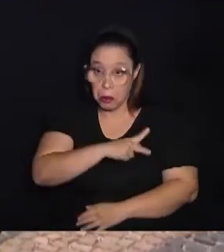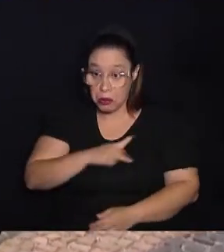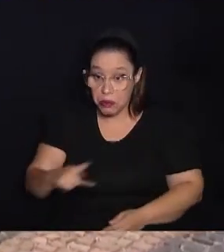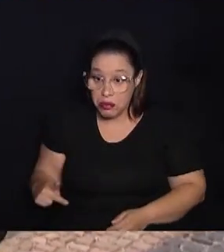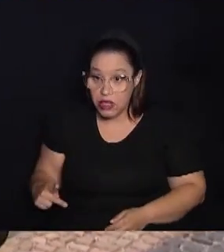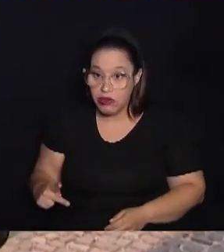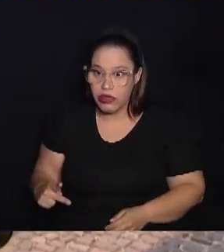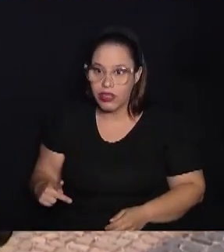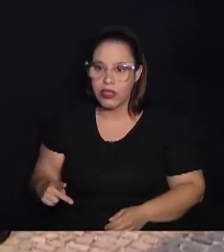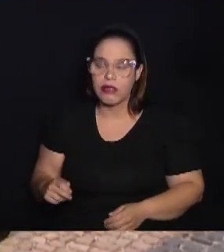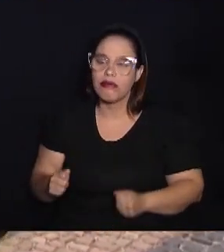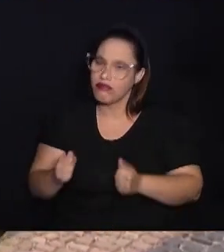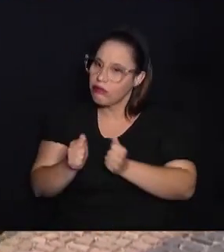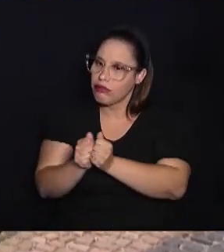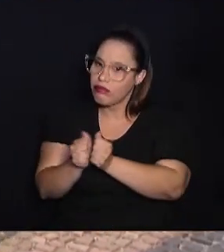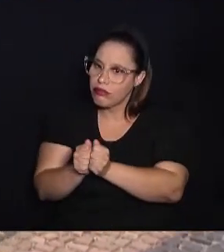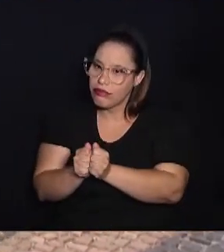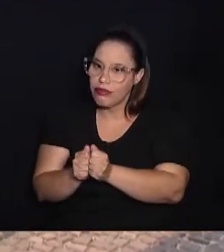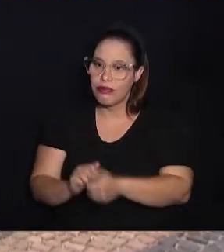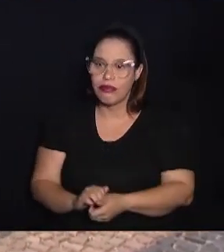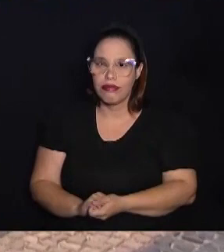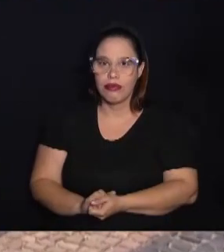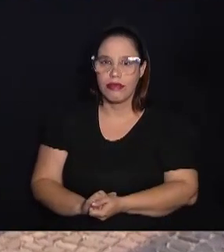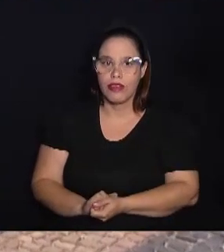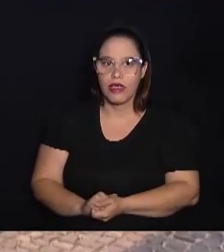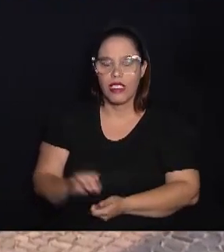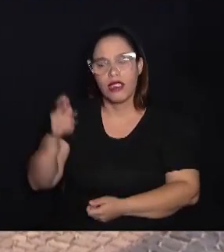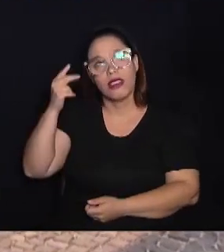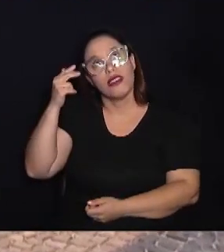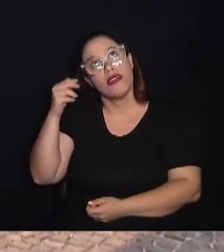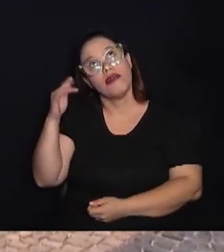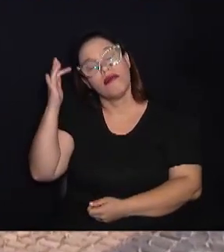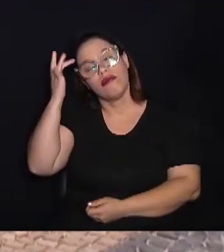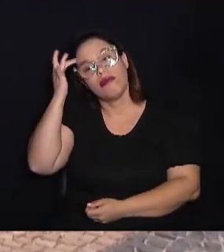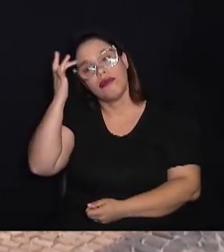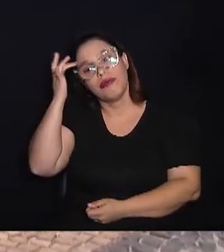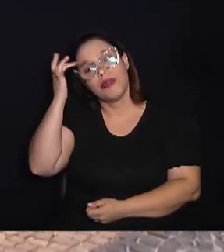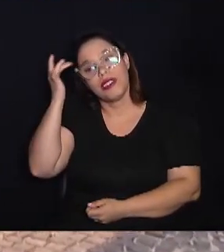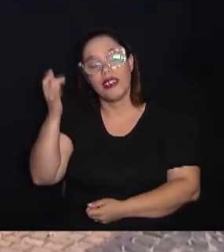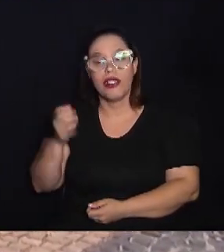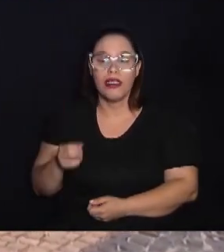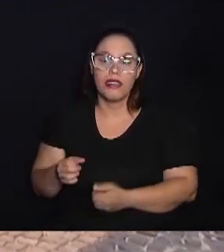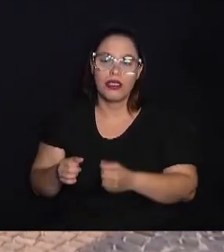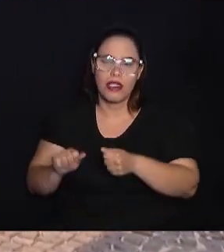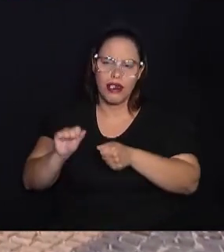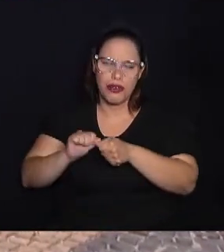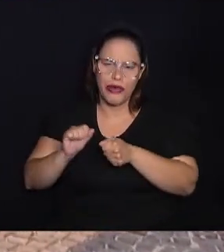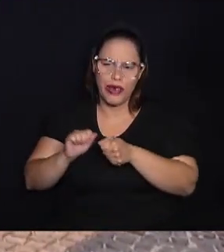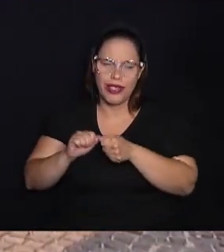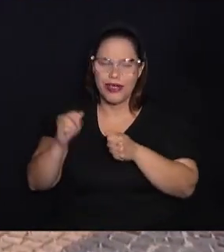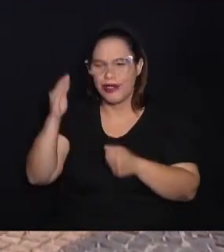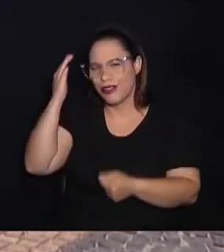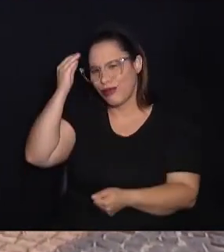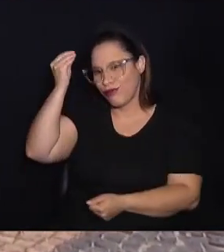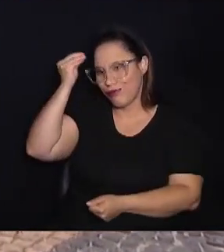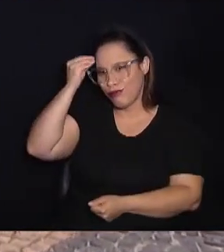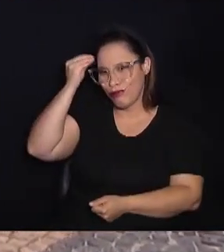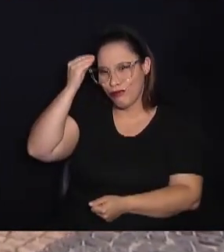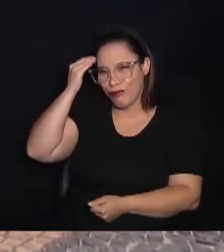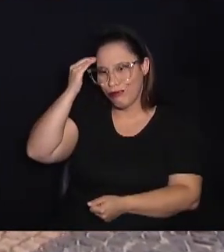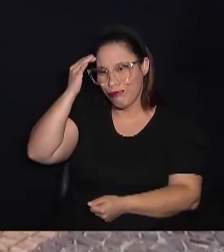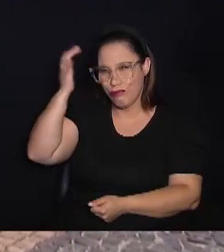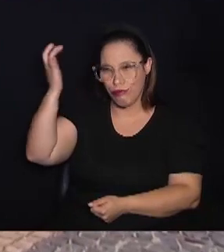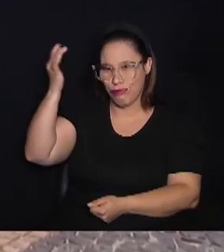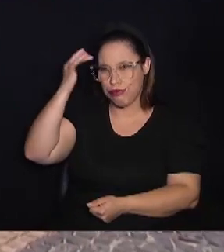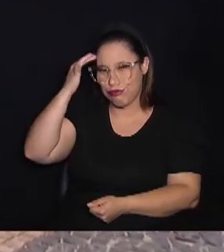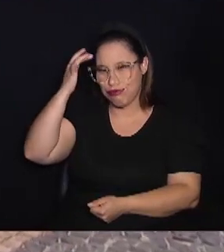era prefeito da cidade. Então, eu acho que uma cidade é feita assim, de memórias, né? E se tem uma memória que